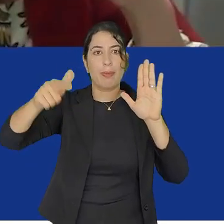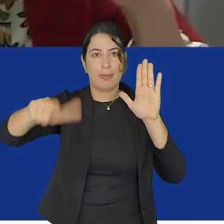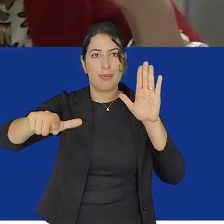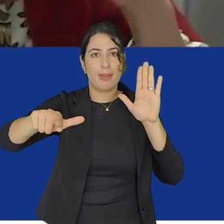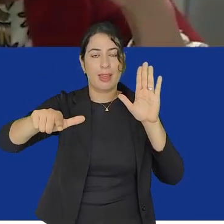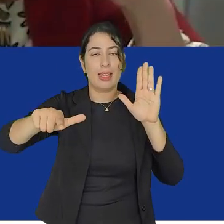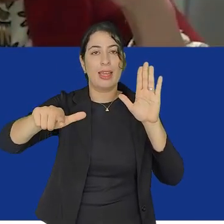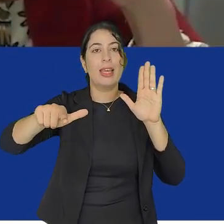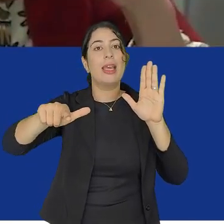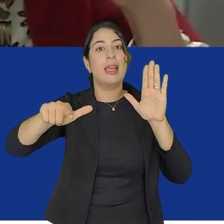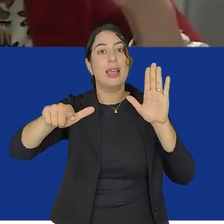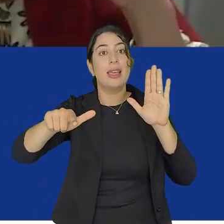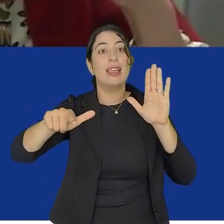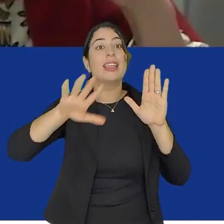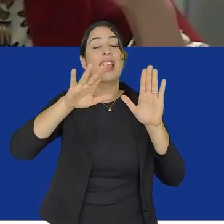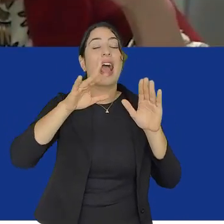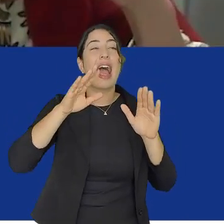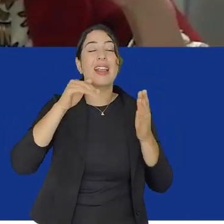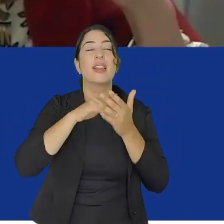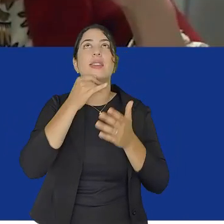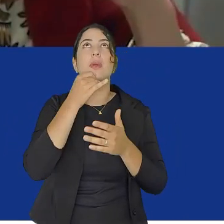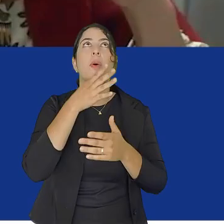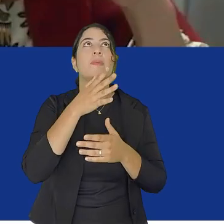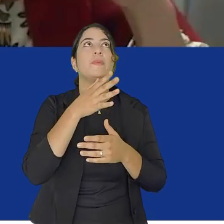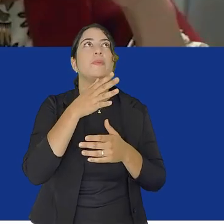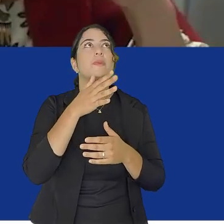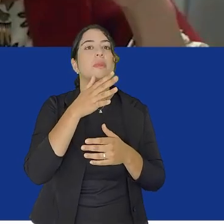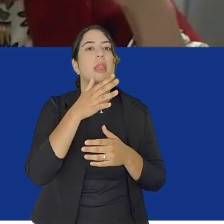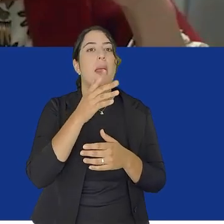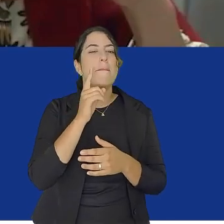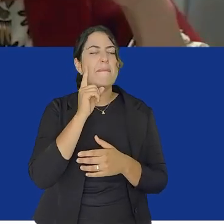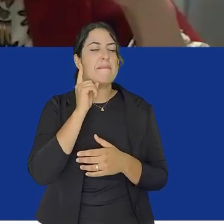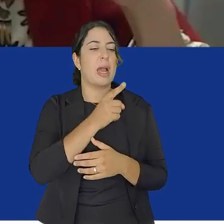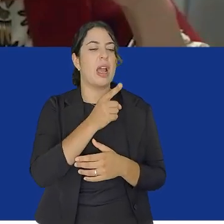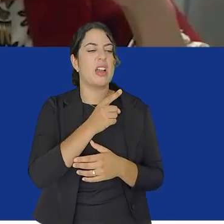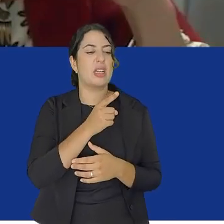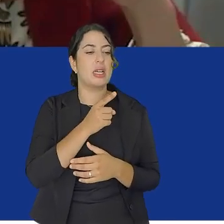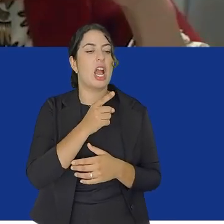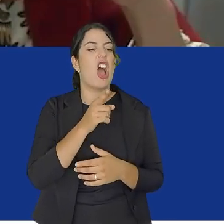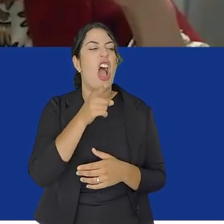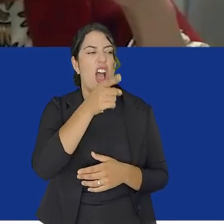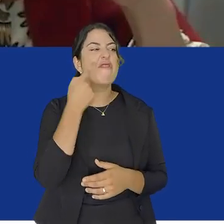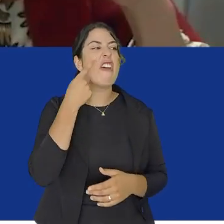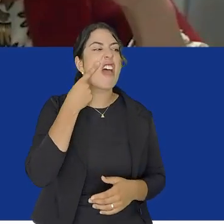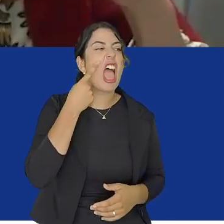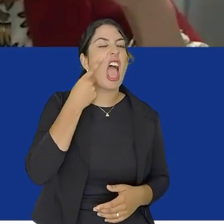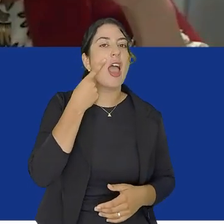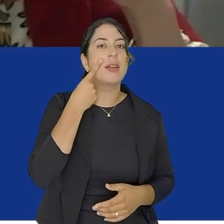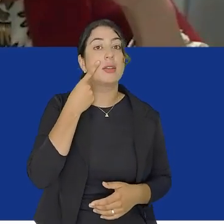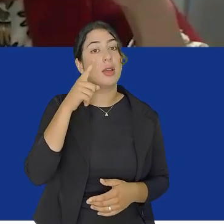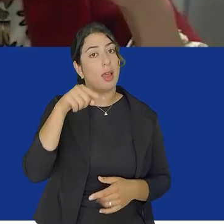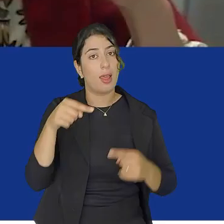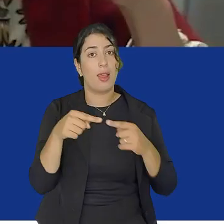violência, né? E fala até ameaça a hostilizações é considerado inadequado, precisa